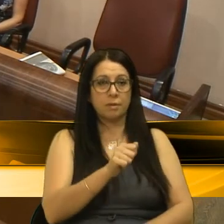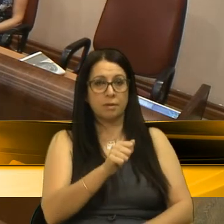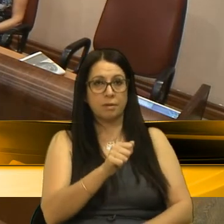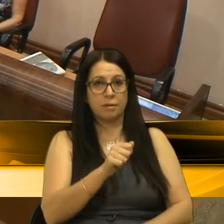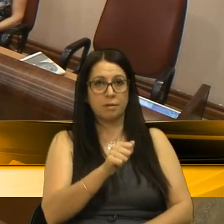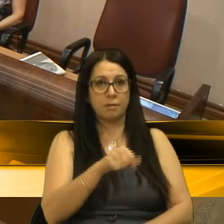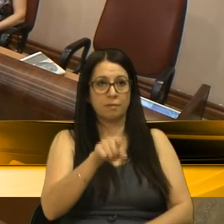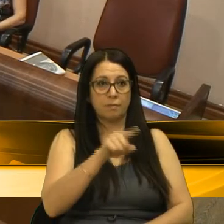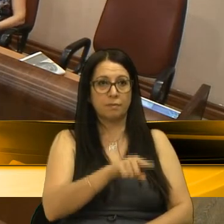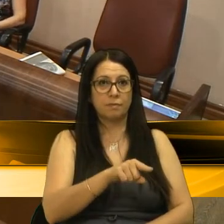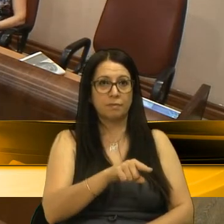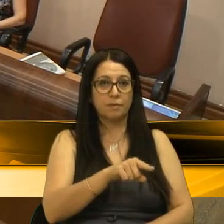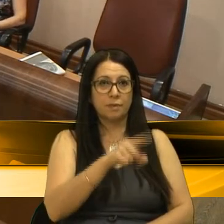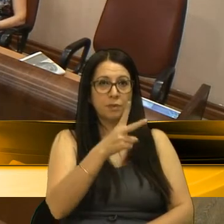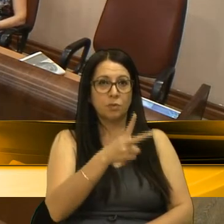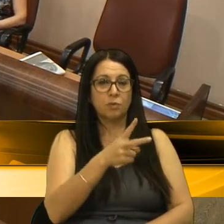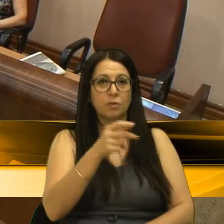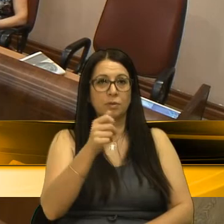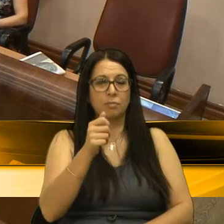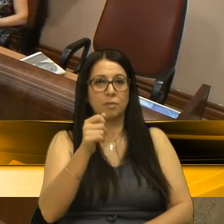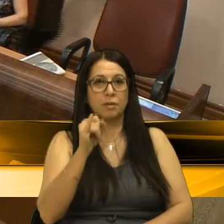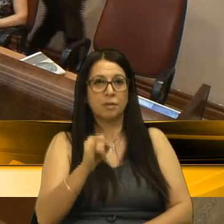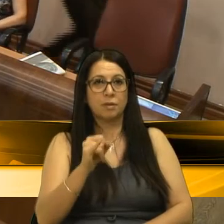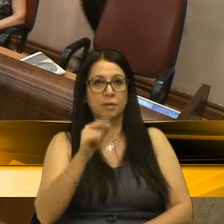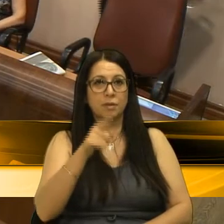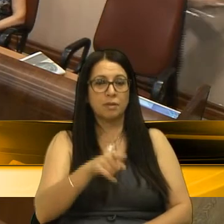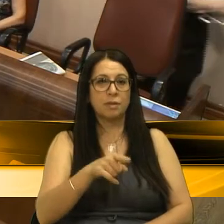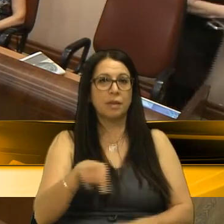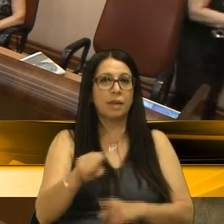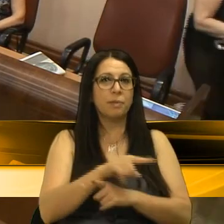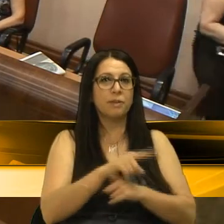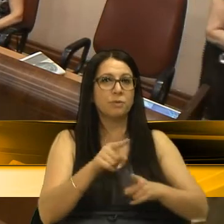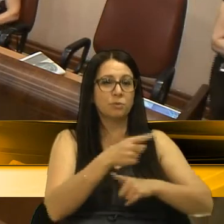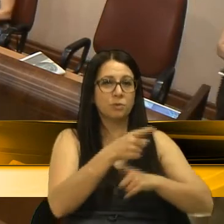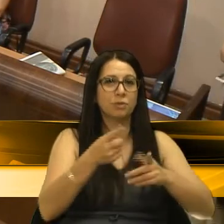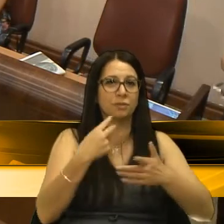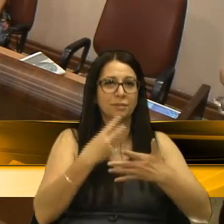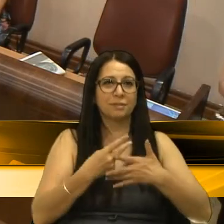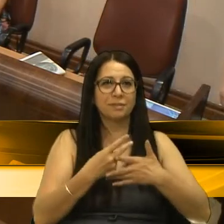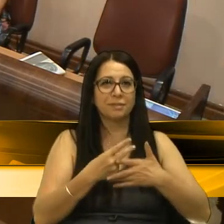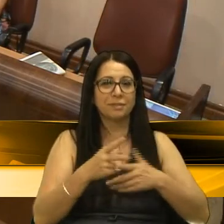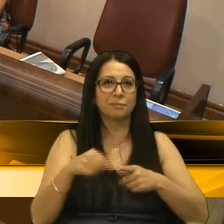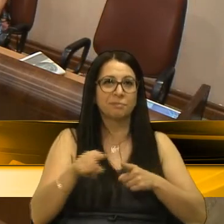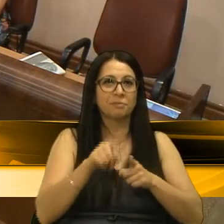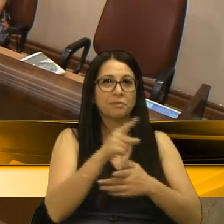2A/A, A2/I, anexos parte 3 da Lei número